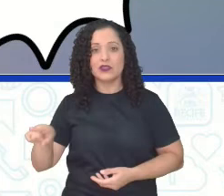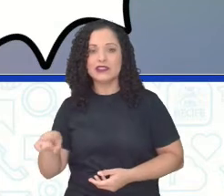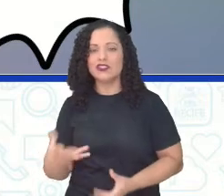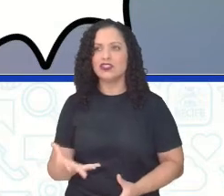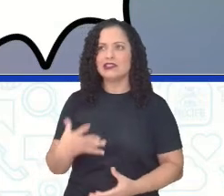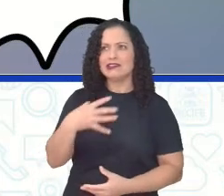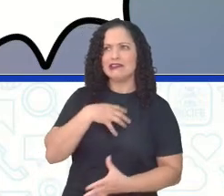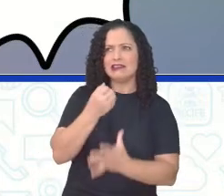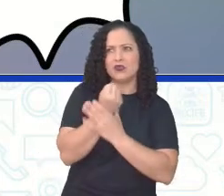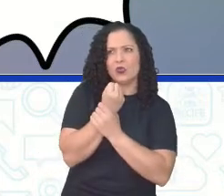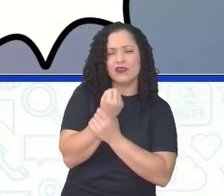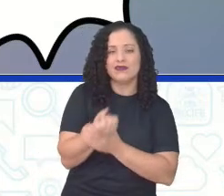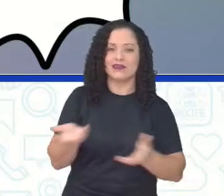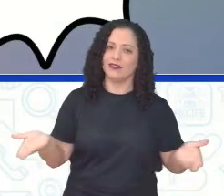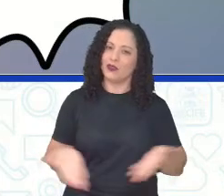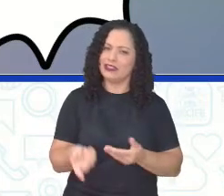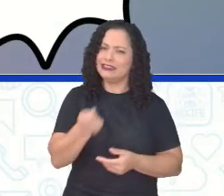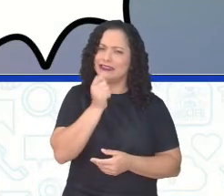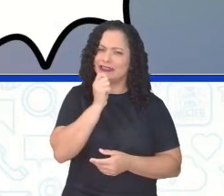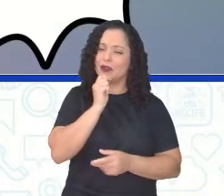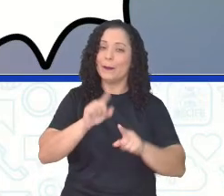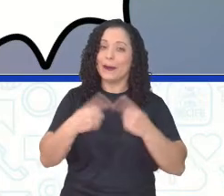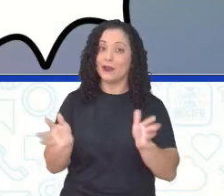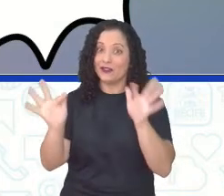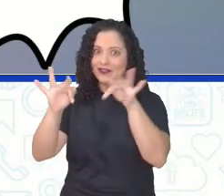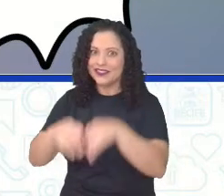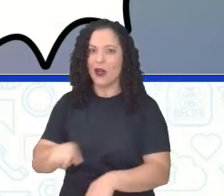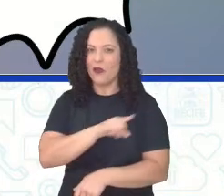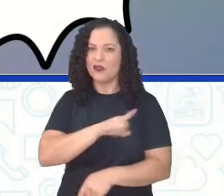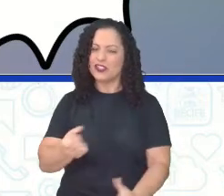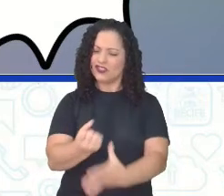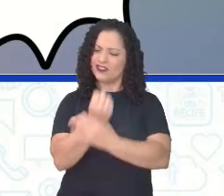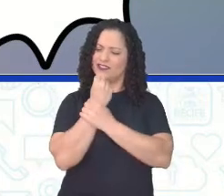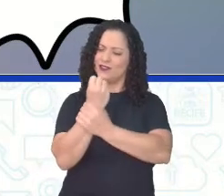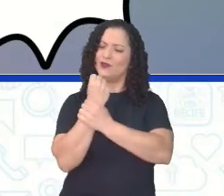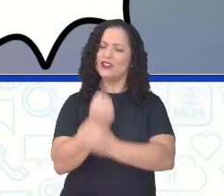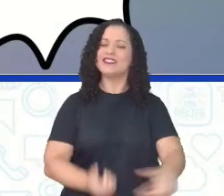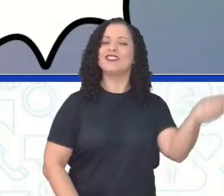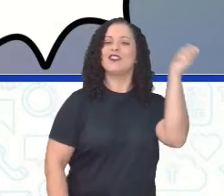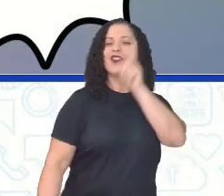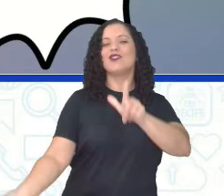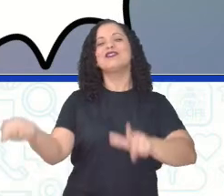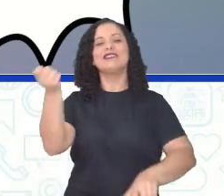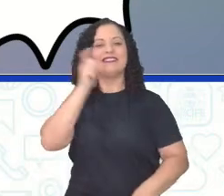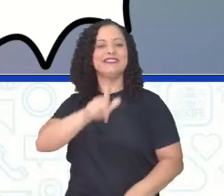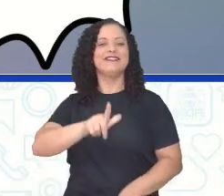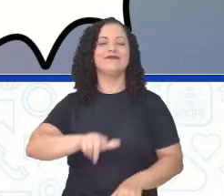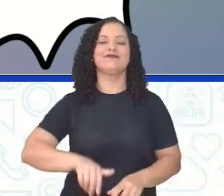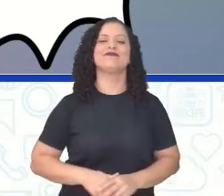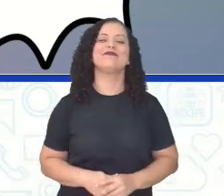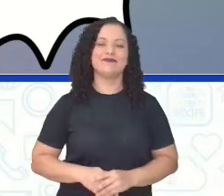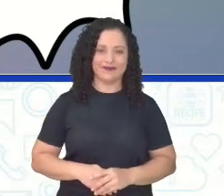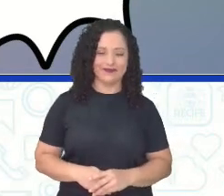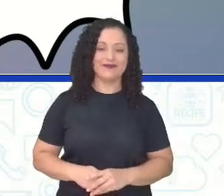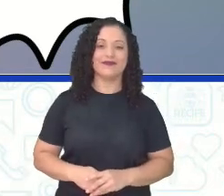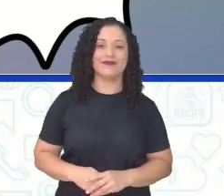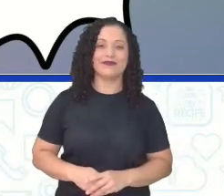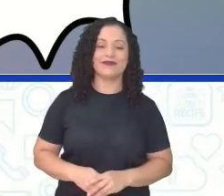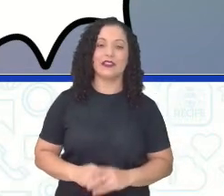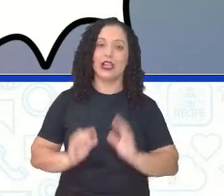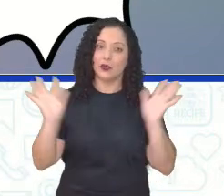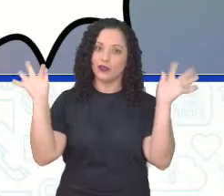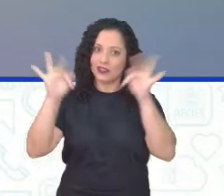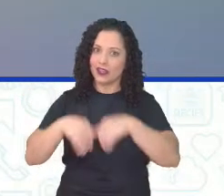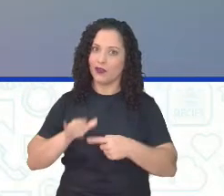apresentar agora, mas eu acredito que no final dessa aula vocês vão ter essa segurança e arriscar aí algumas respostas. Afinal, eu volto com